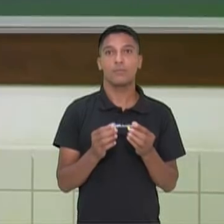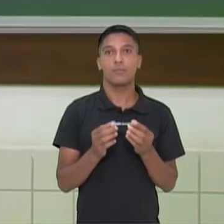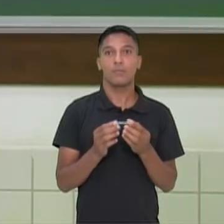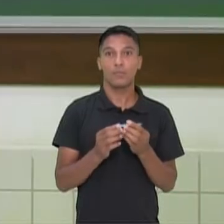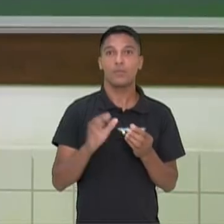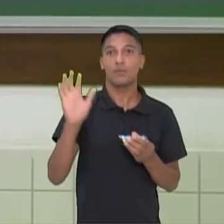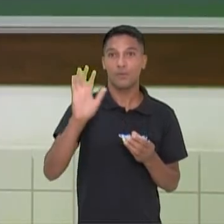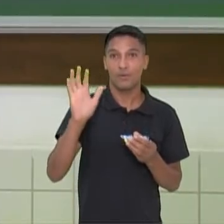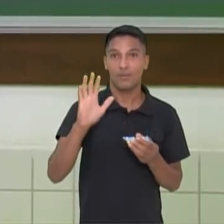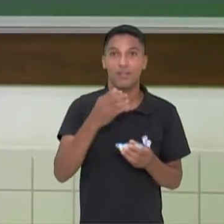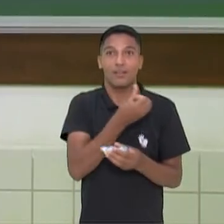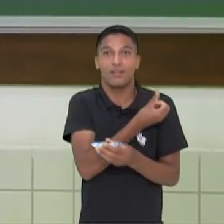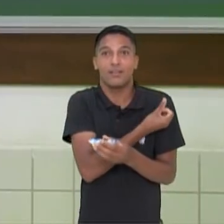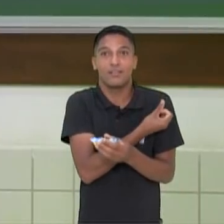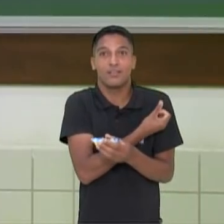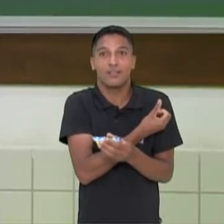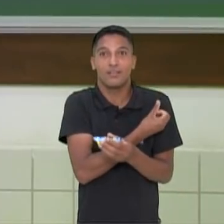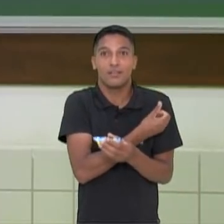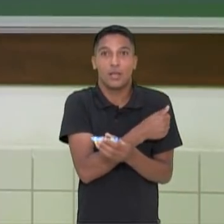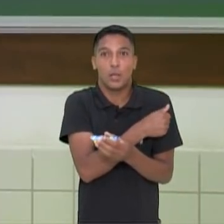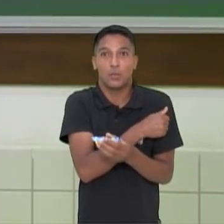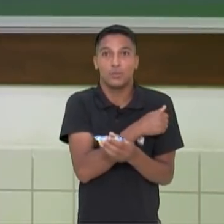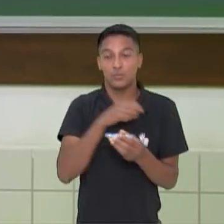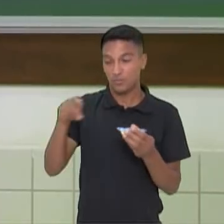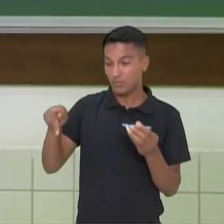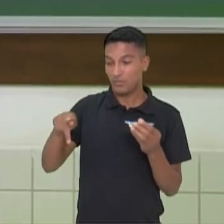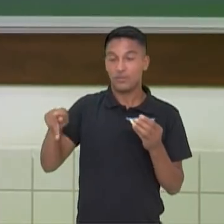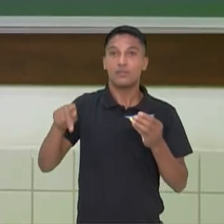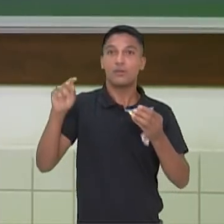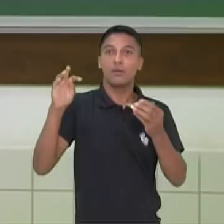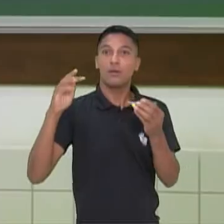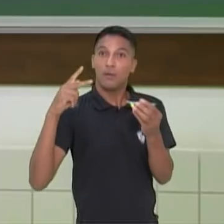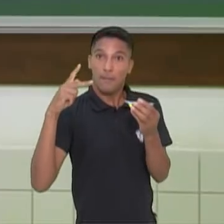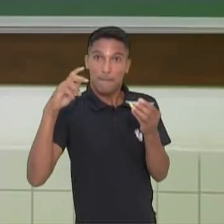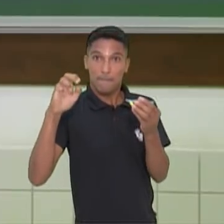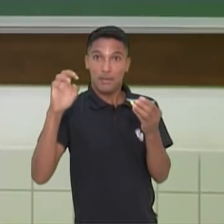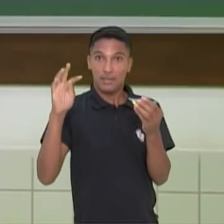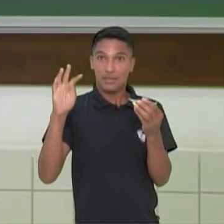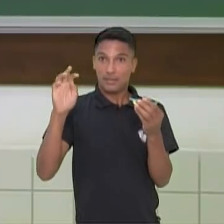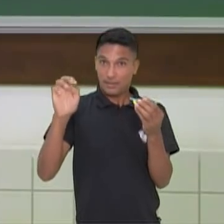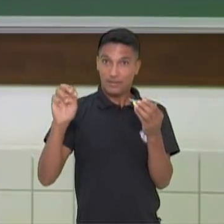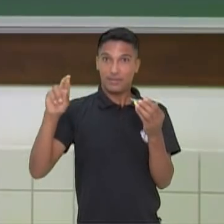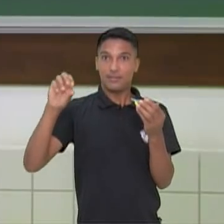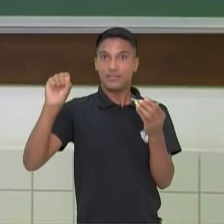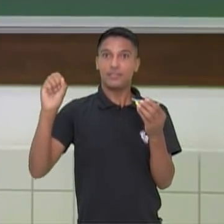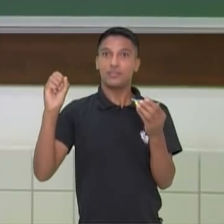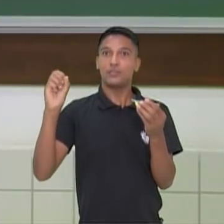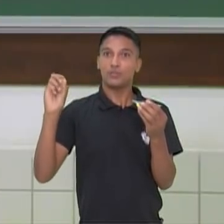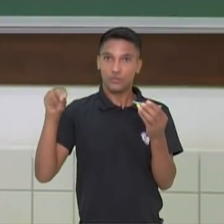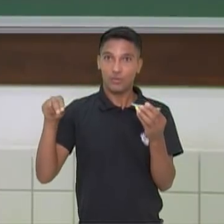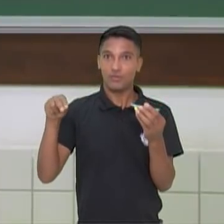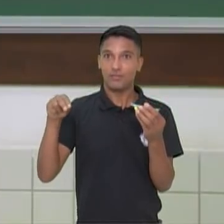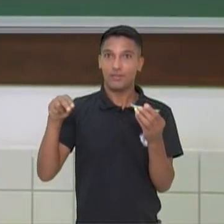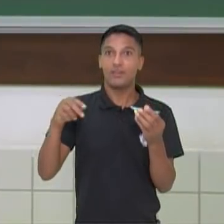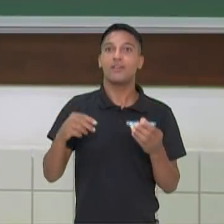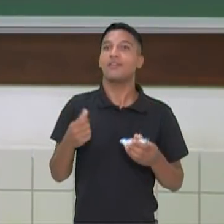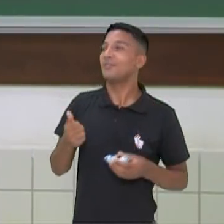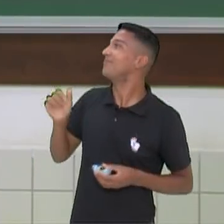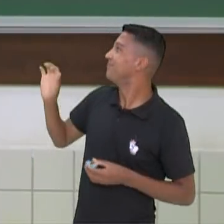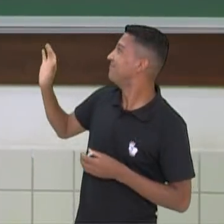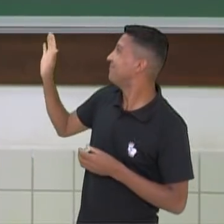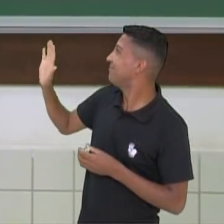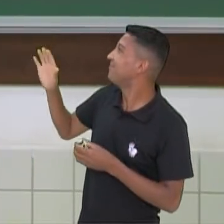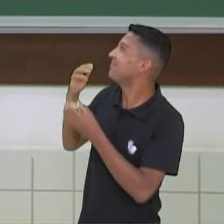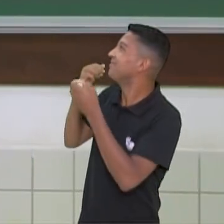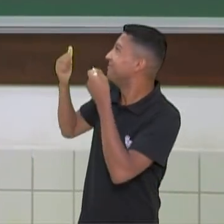Olá pessoal do sexto ano, aqui é o professor Peterson para mais uma aula de Educação Física. Começando, vamos dar oi para o Isaías.